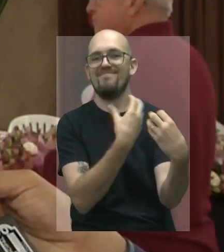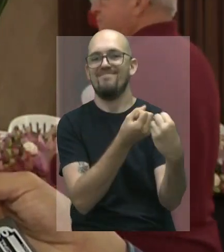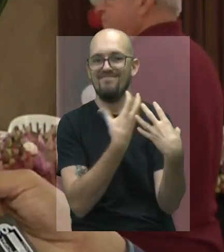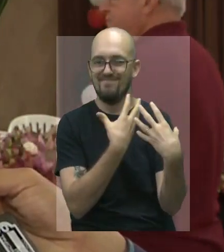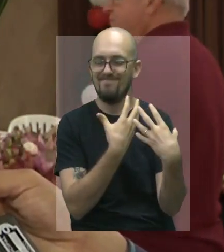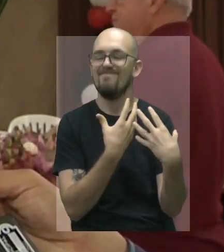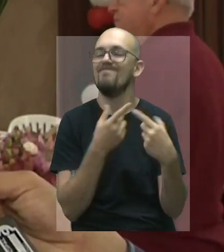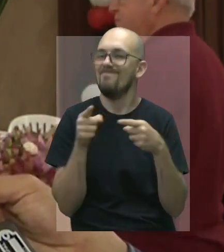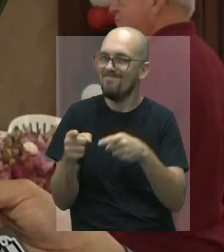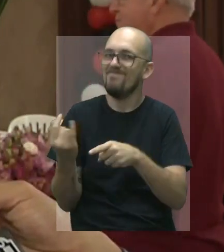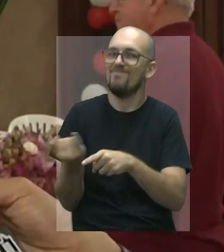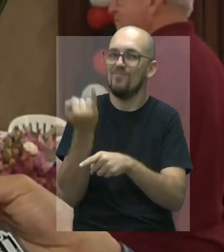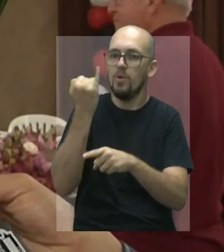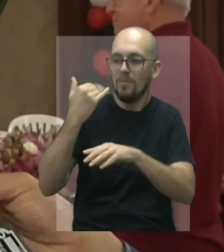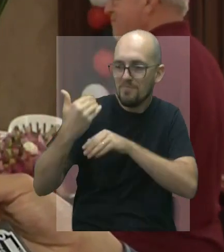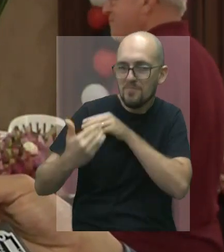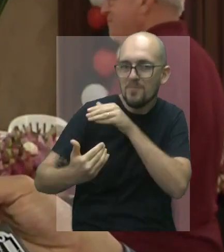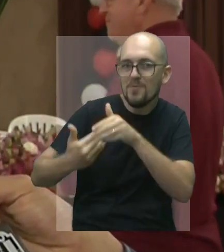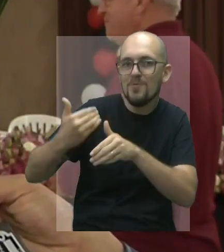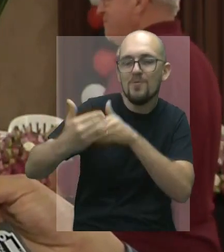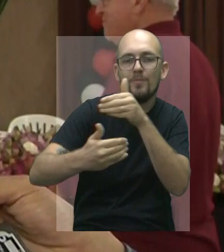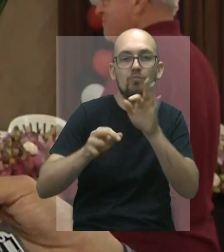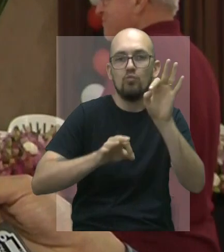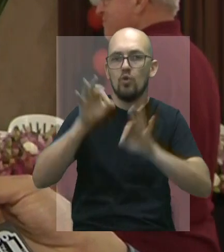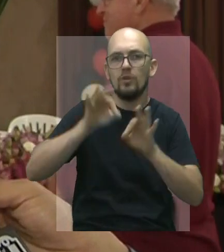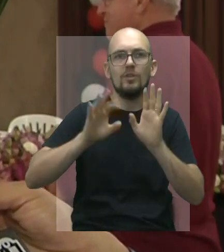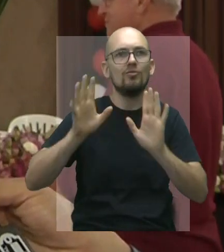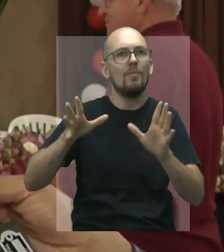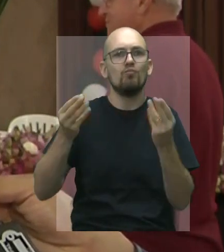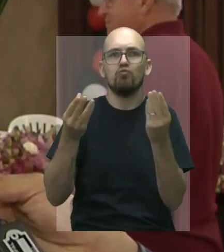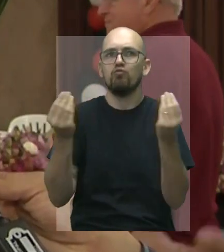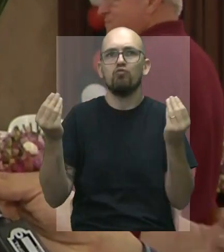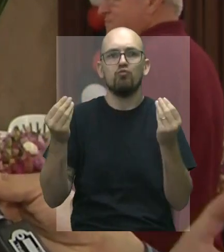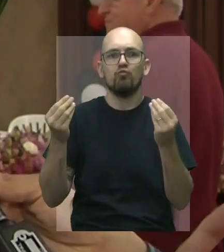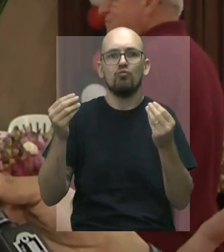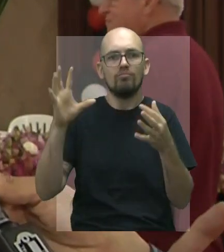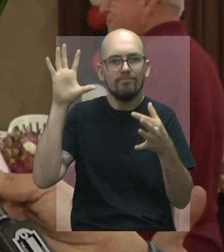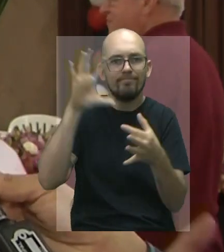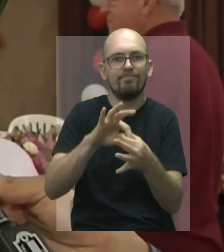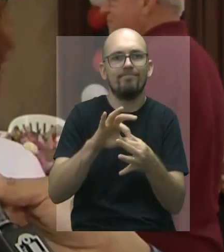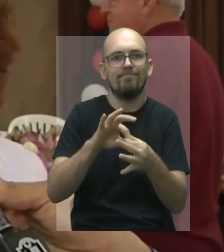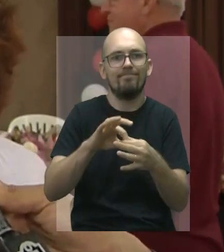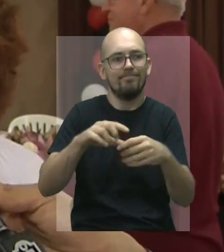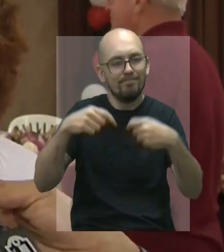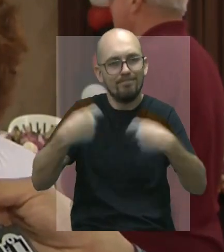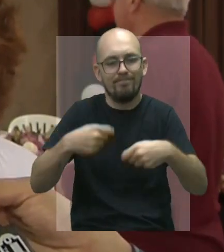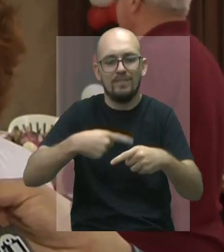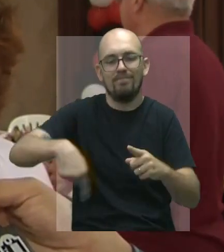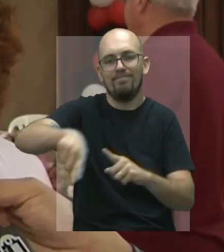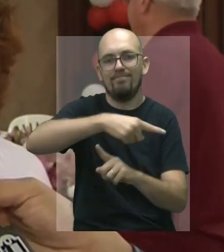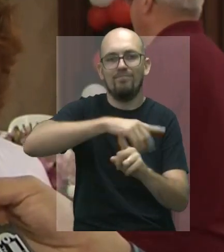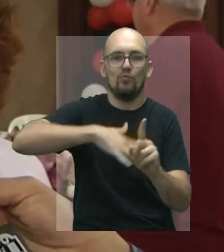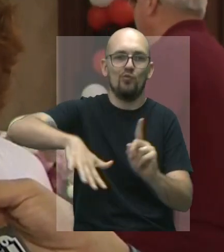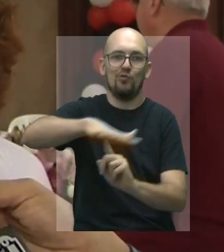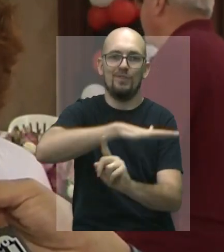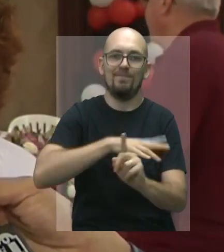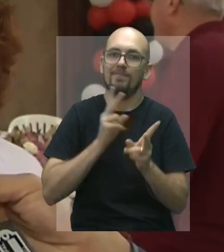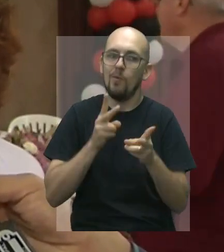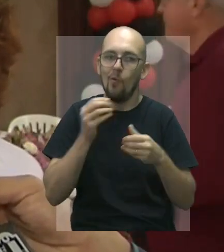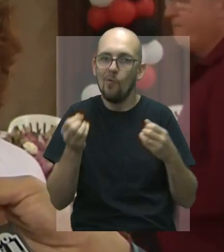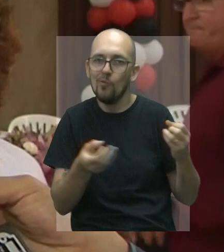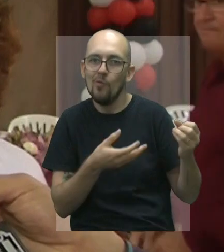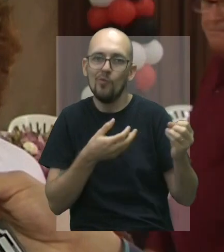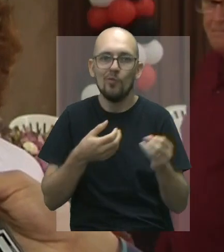projeto realmente ele vem evoluindo, ele está muito antenado com as necessidades da nossa comunidade. Então, ele vem se